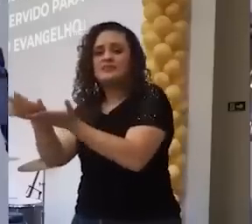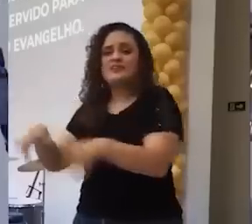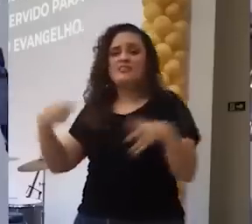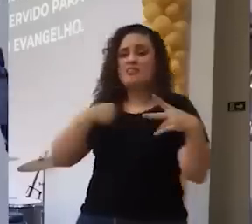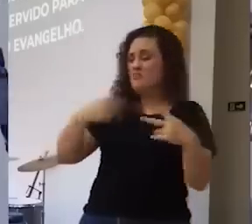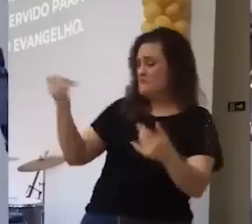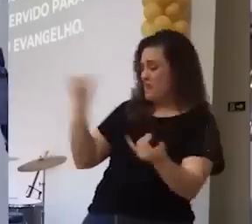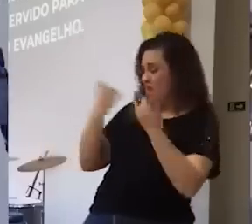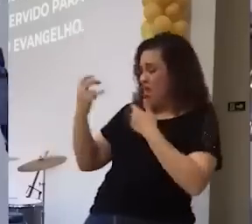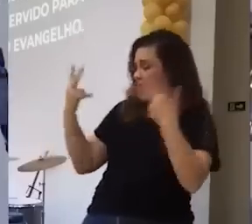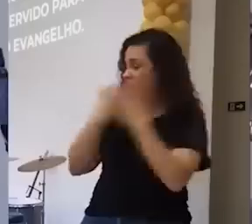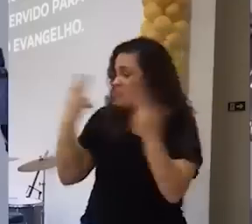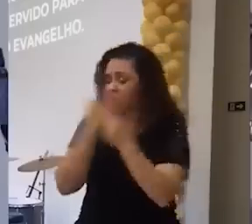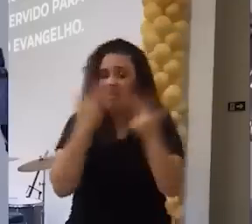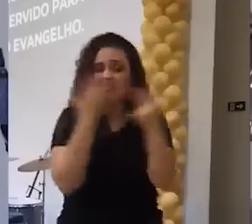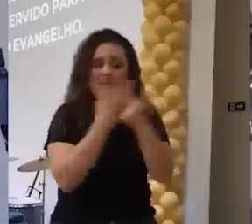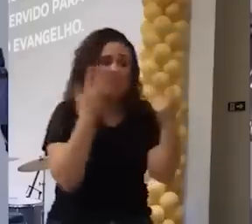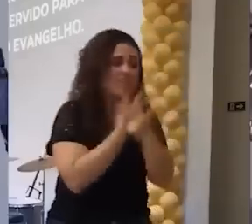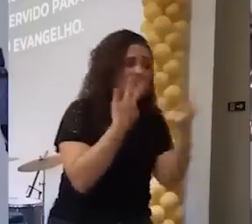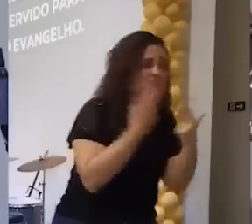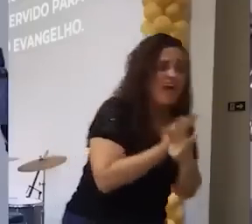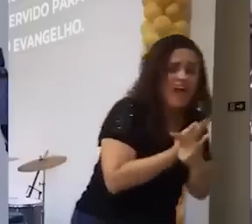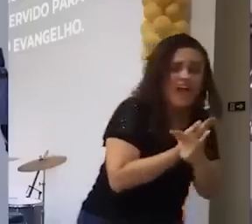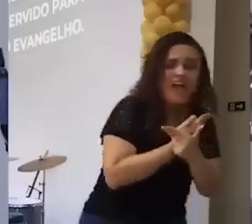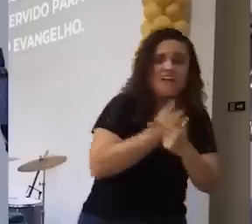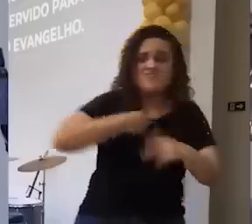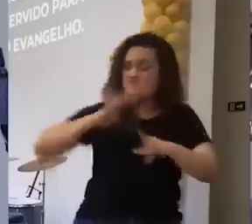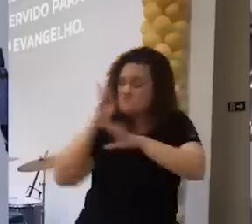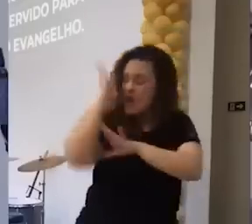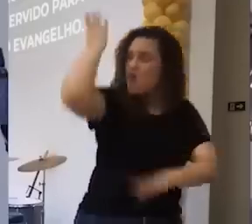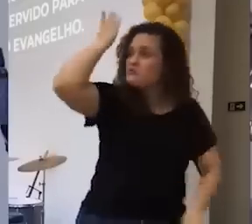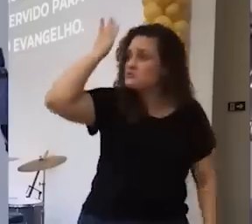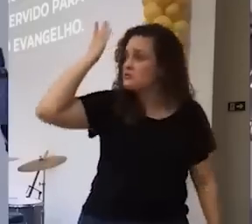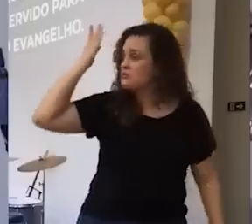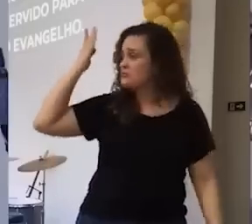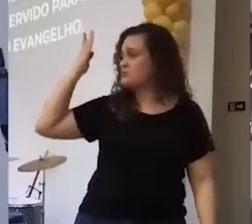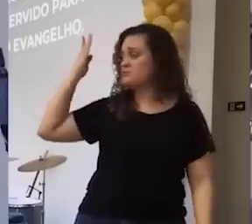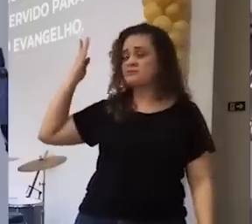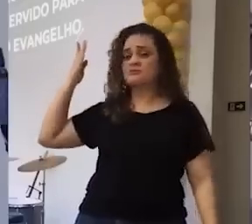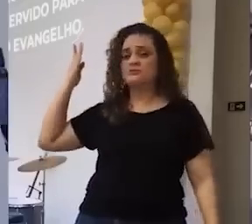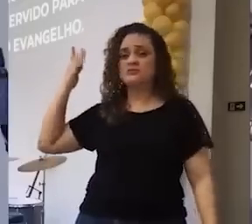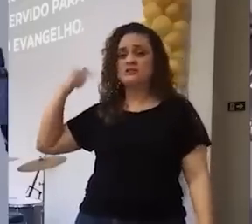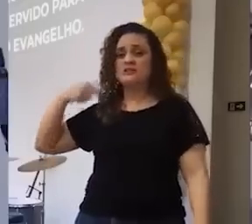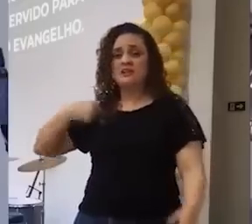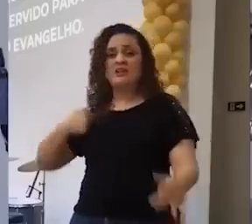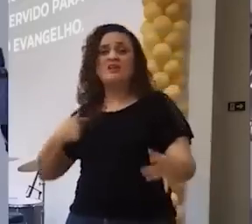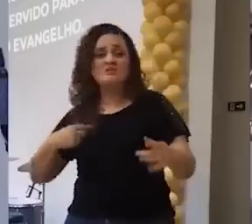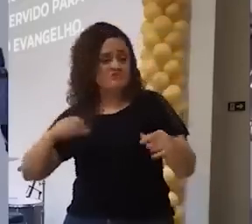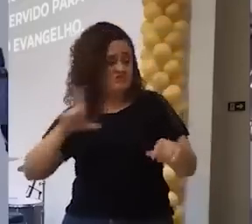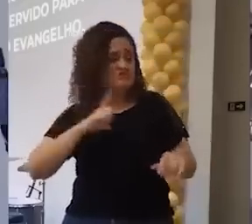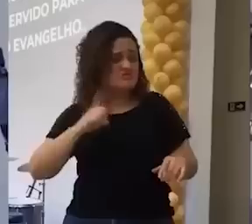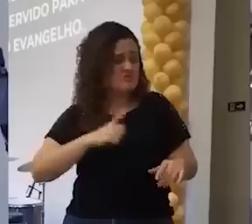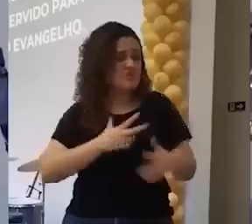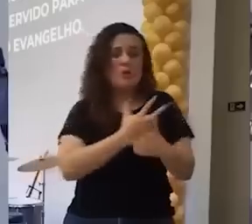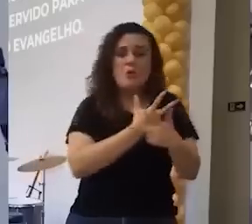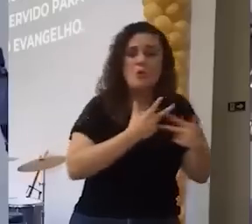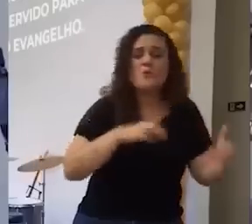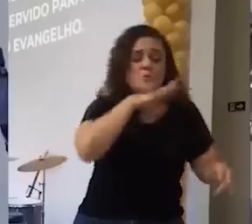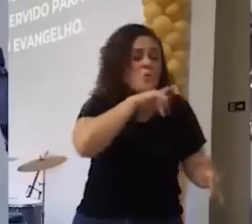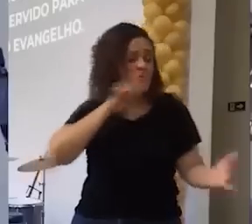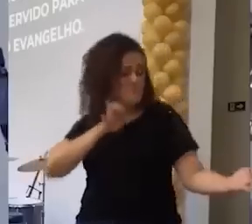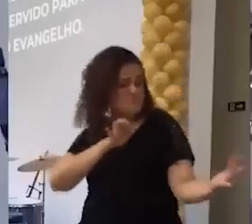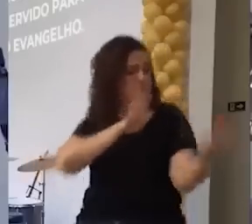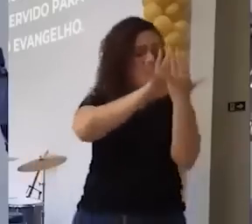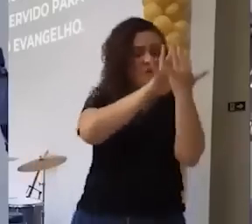Atenas, eu fui chamado de impostor em Corinto, eu enfrentei feras em Éfeso, eu